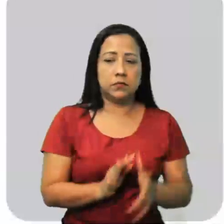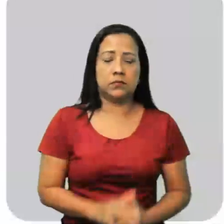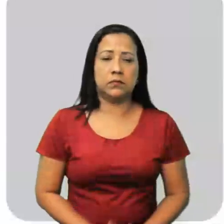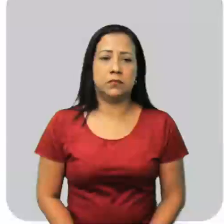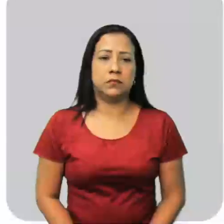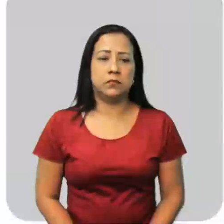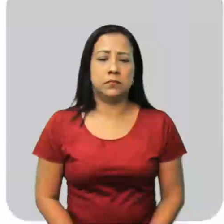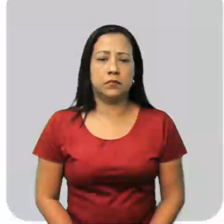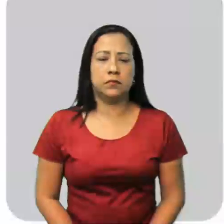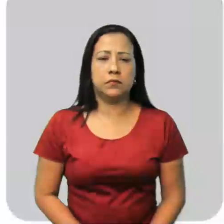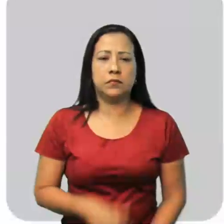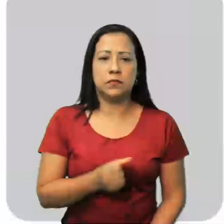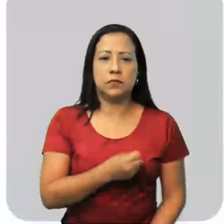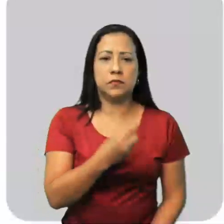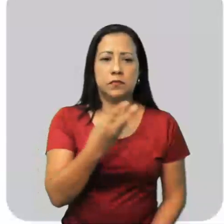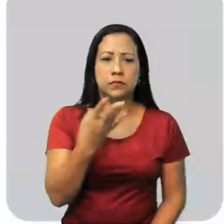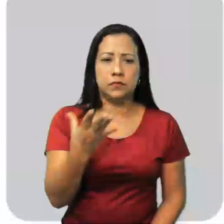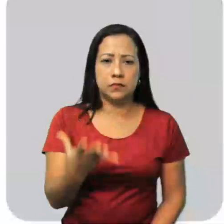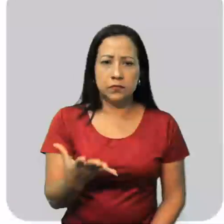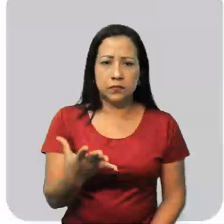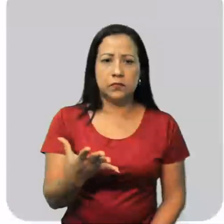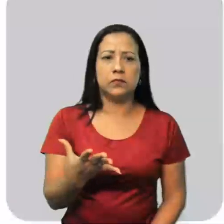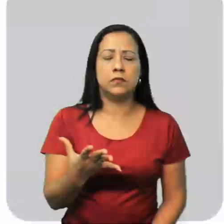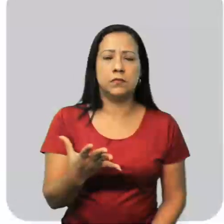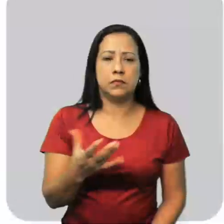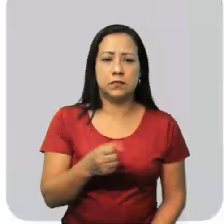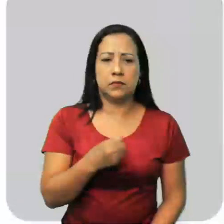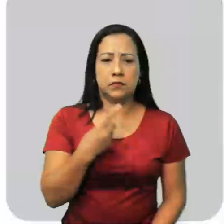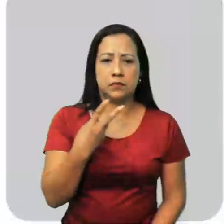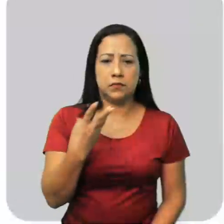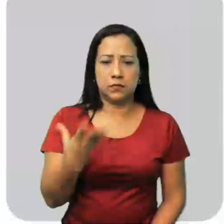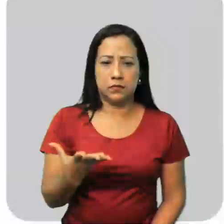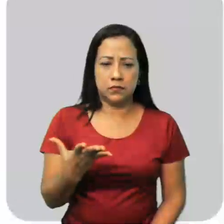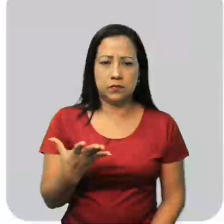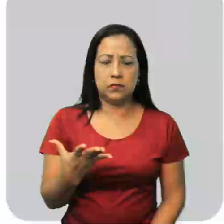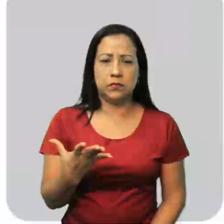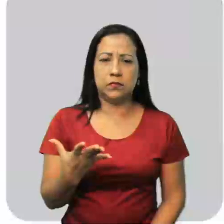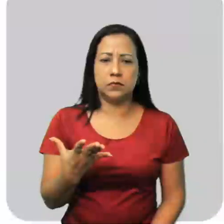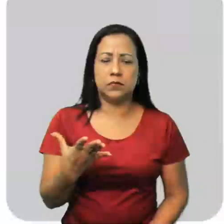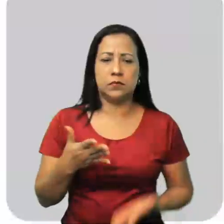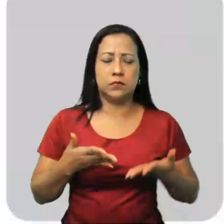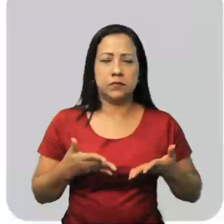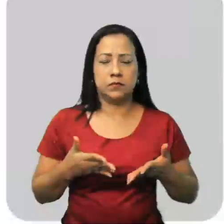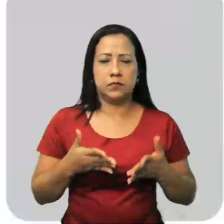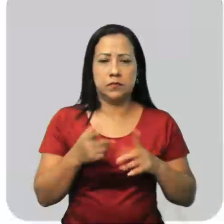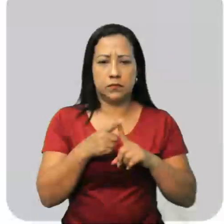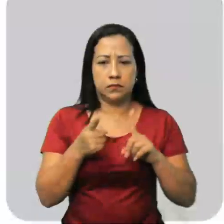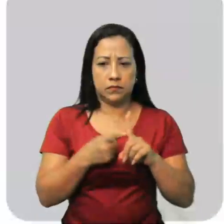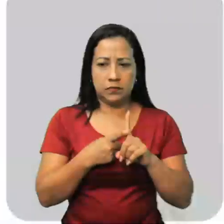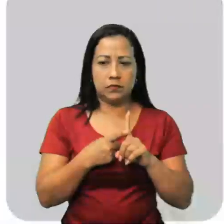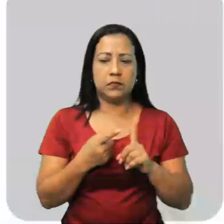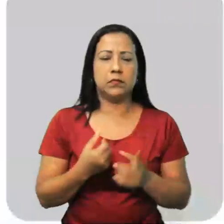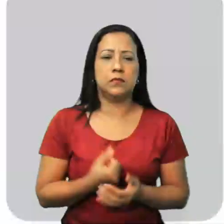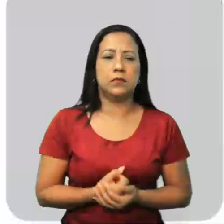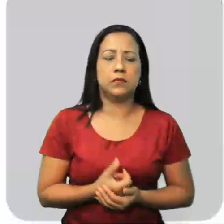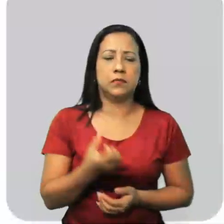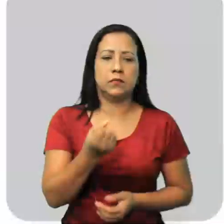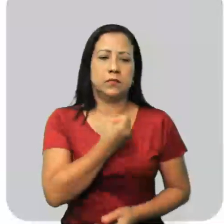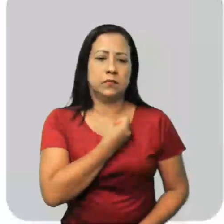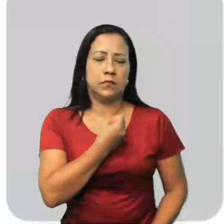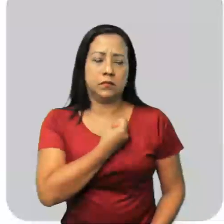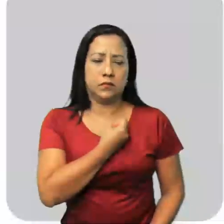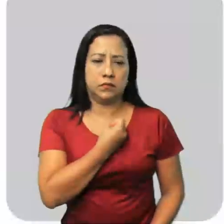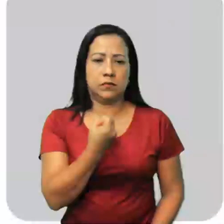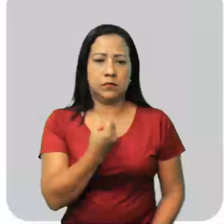Taxa de fecundidade, mas outro conceito, Arimateia, sim, esse é fácil. Número médio de filhos por mulher entre 15 e 49